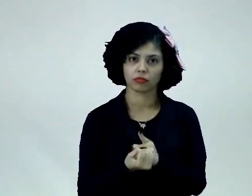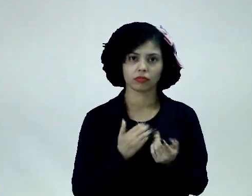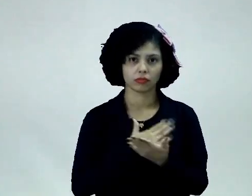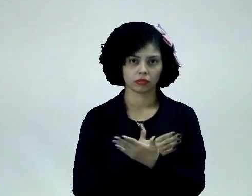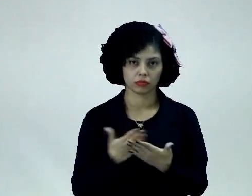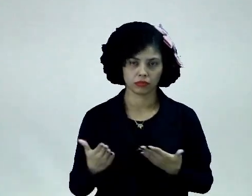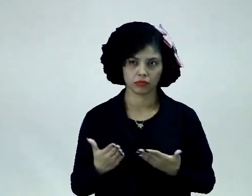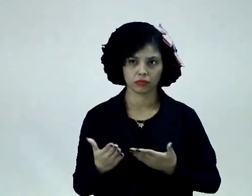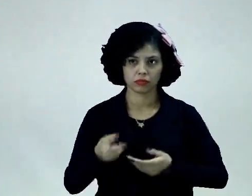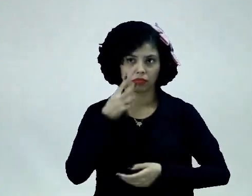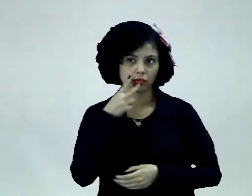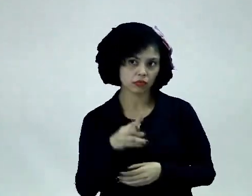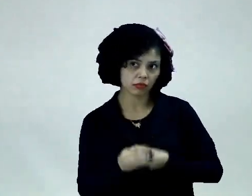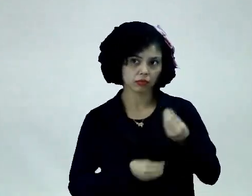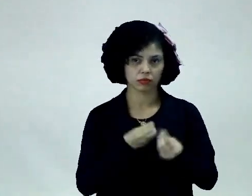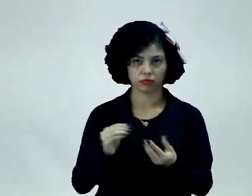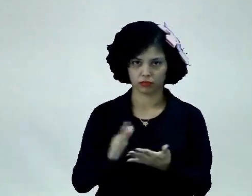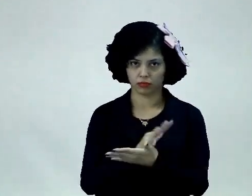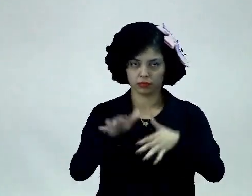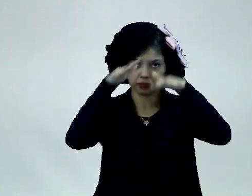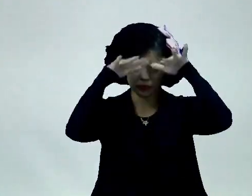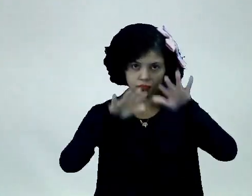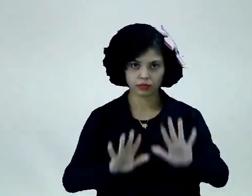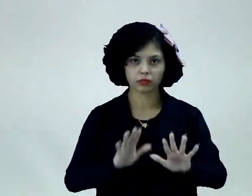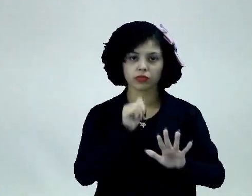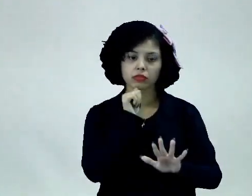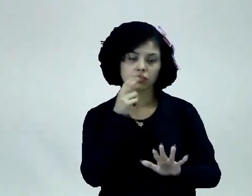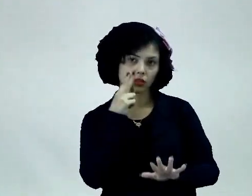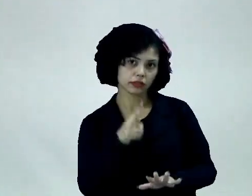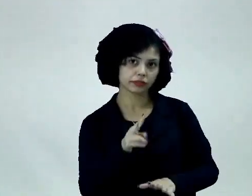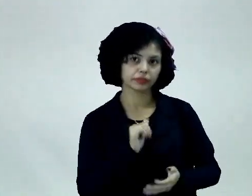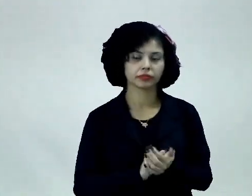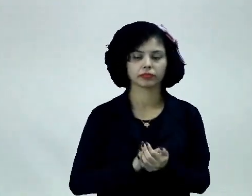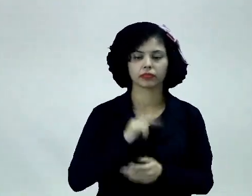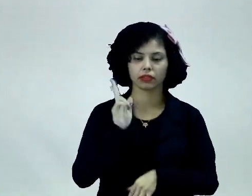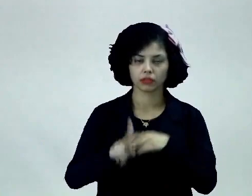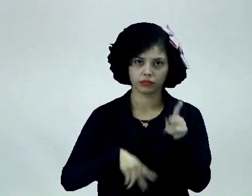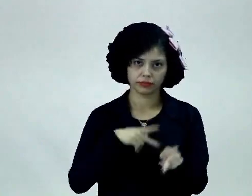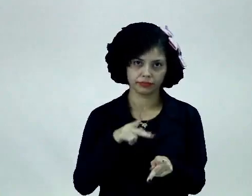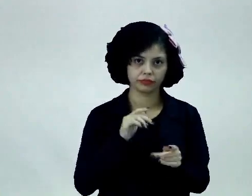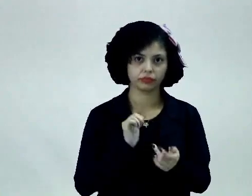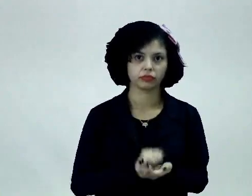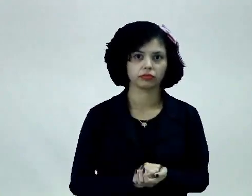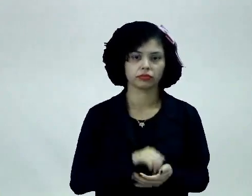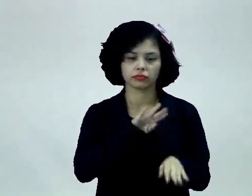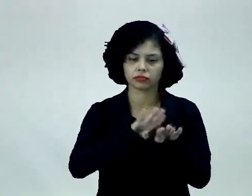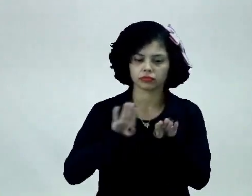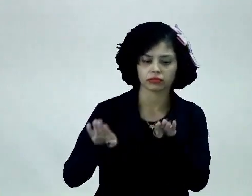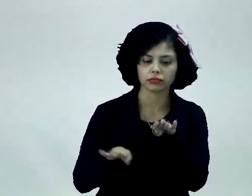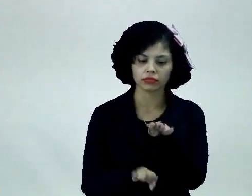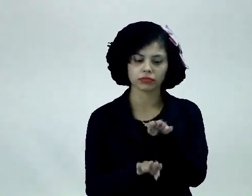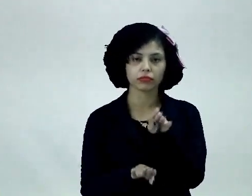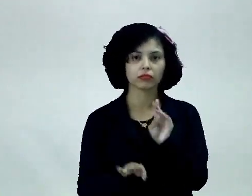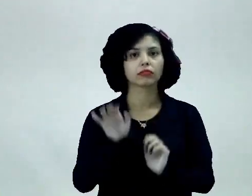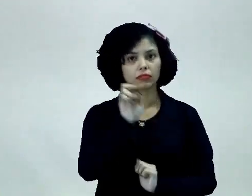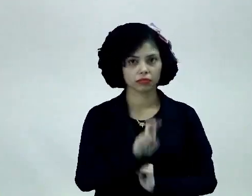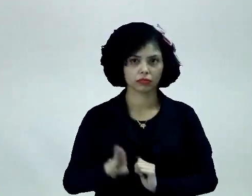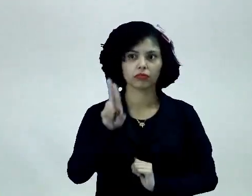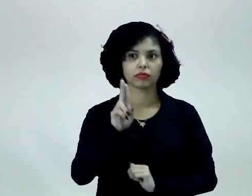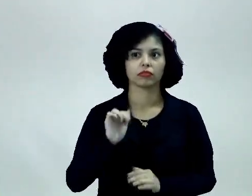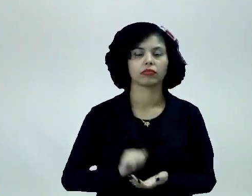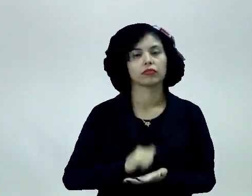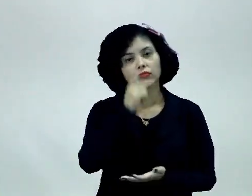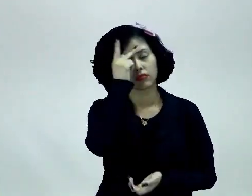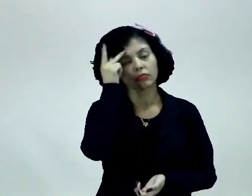que começaram a olhar isso como algo natural, que era uma população que era inferior aos europeus,